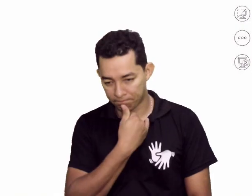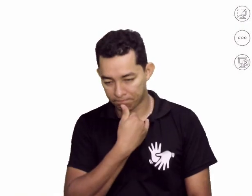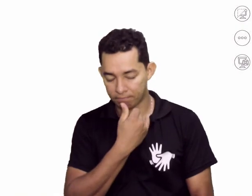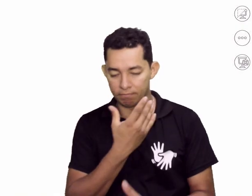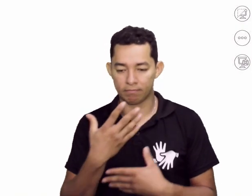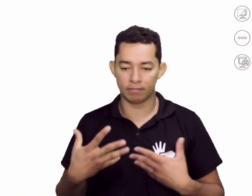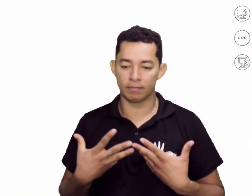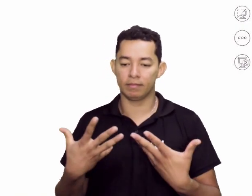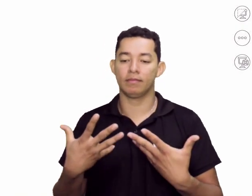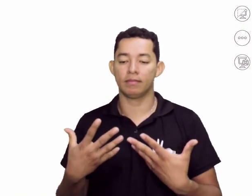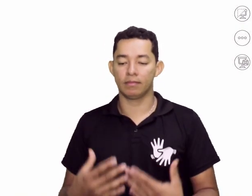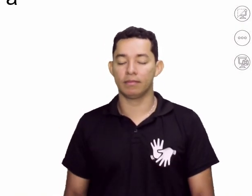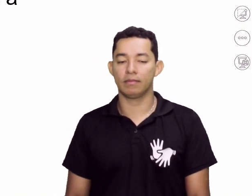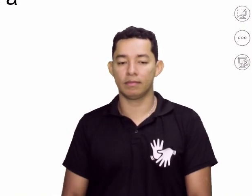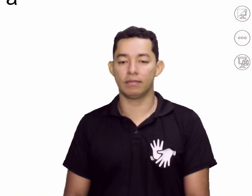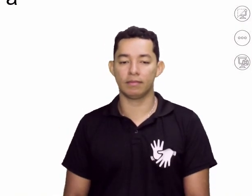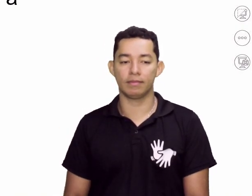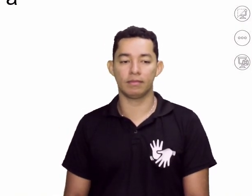lá.